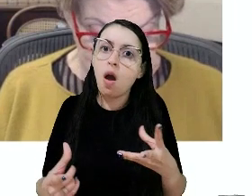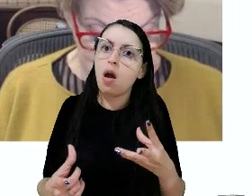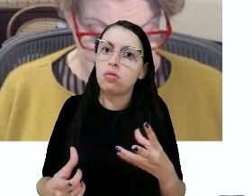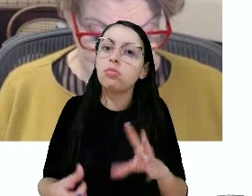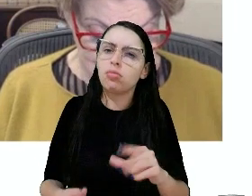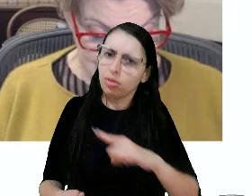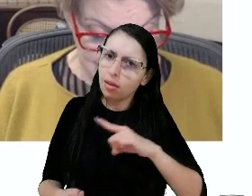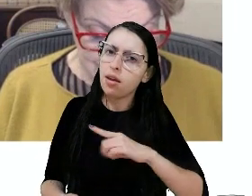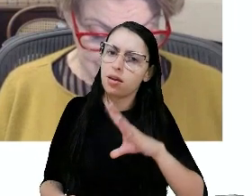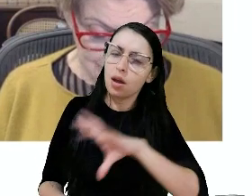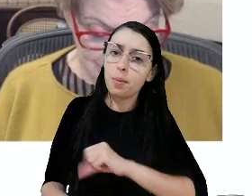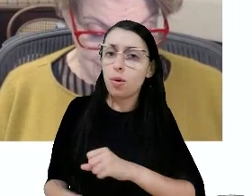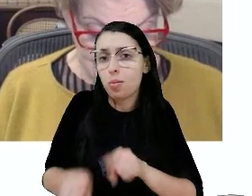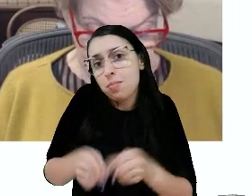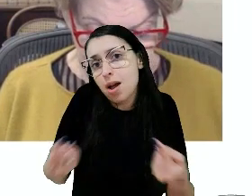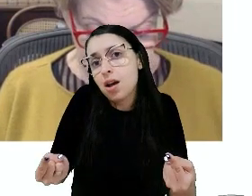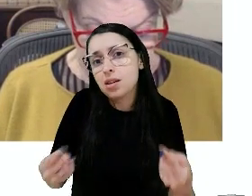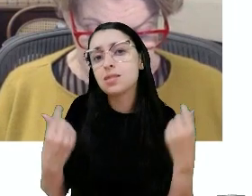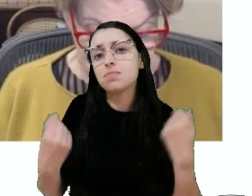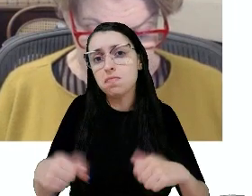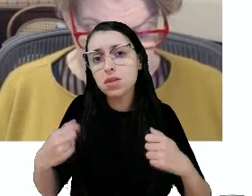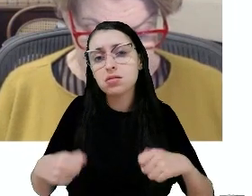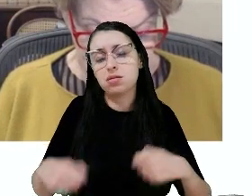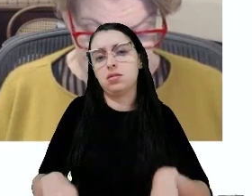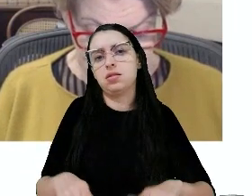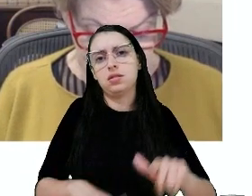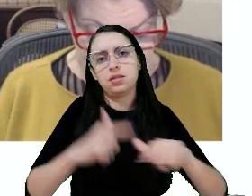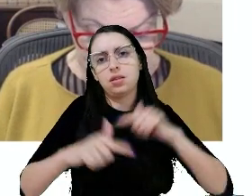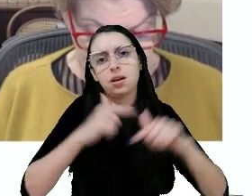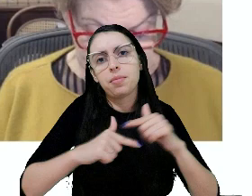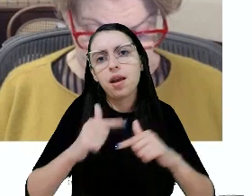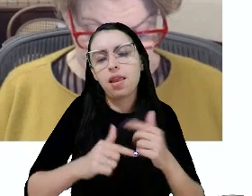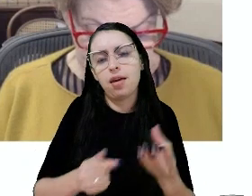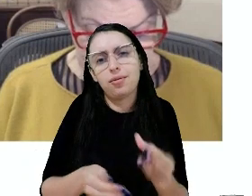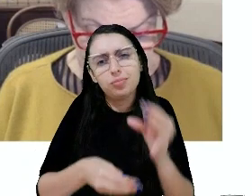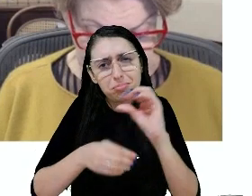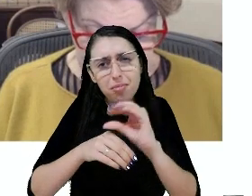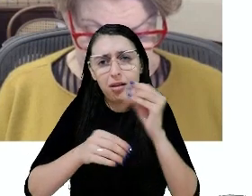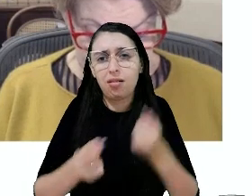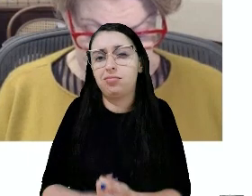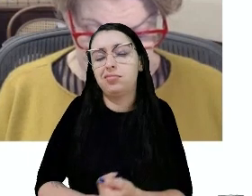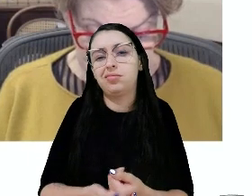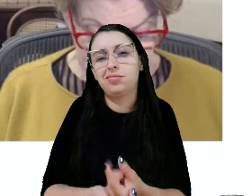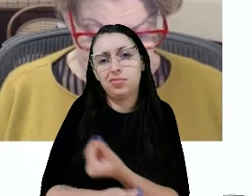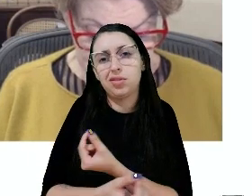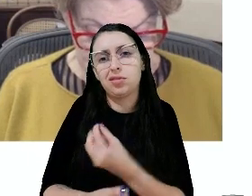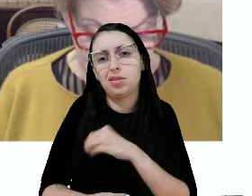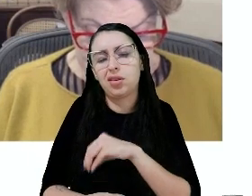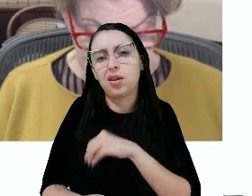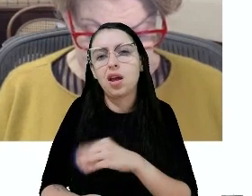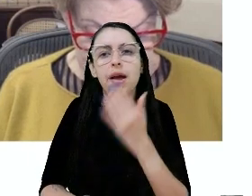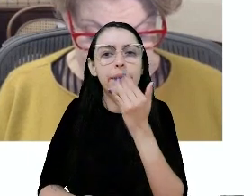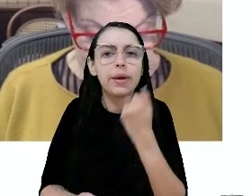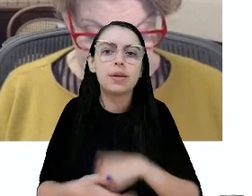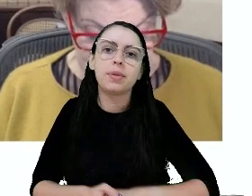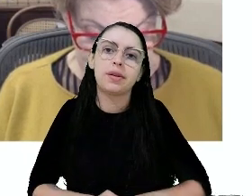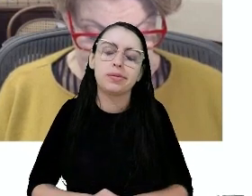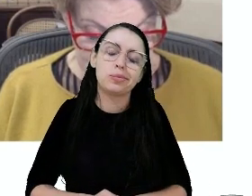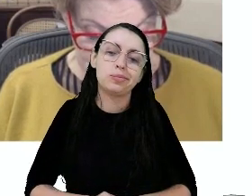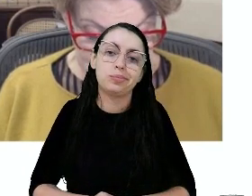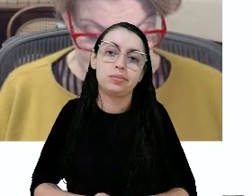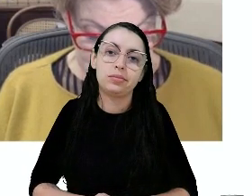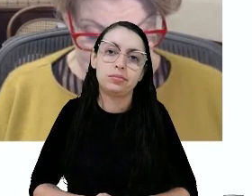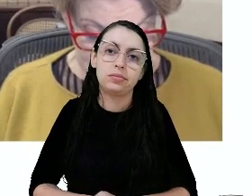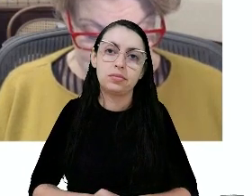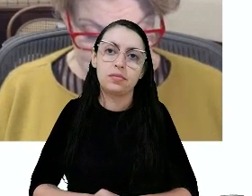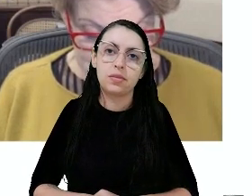por conta de ter que estar ausente para trazer o sustento mínimo, básico, que é o alimento, né? E o alimento realmente mínimo